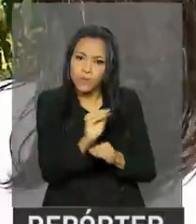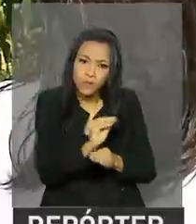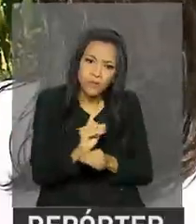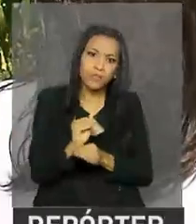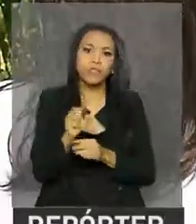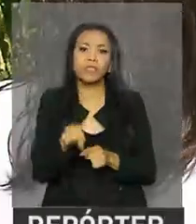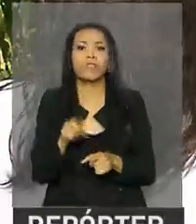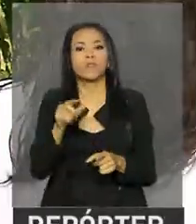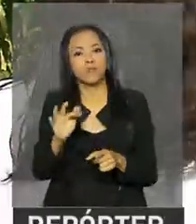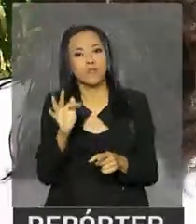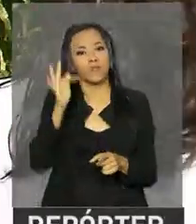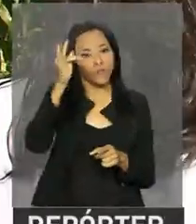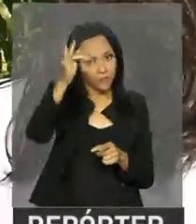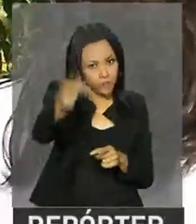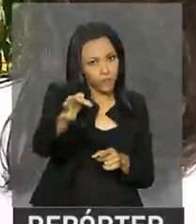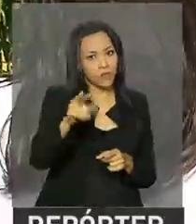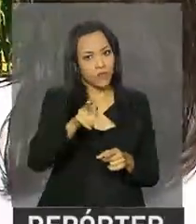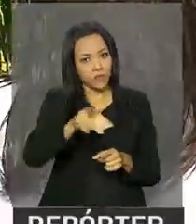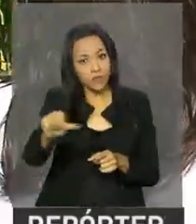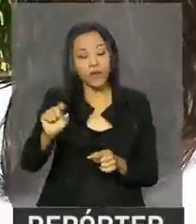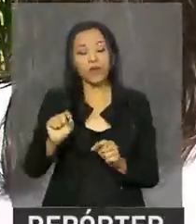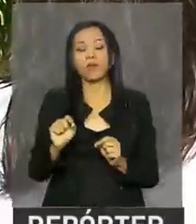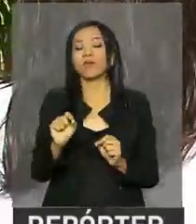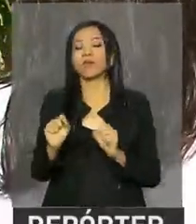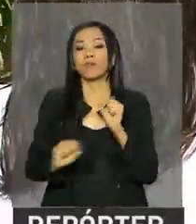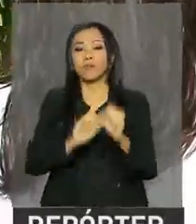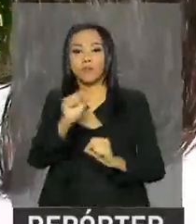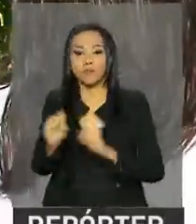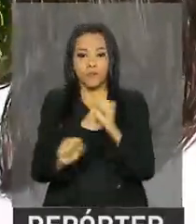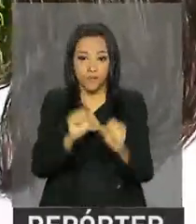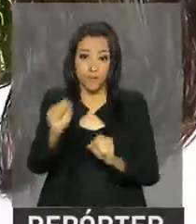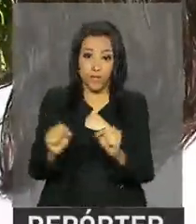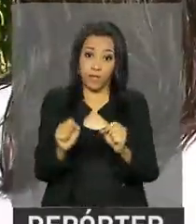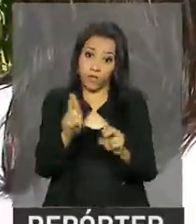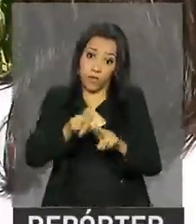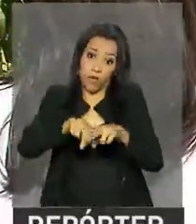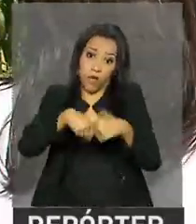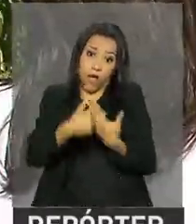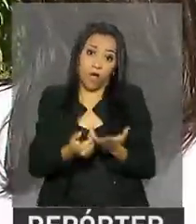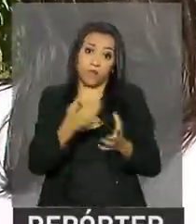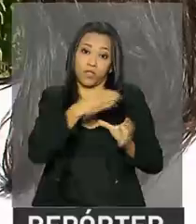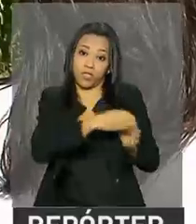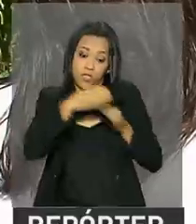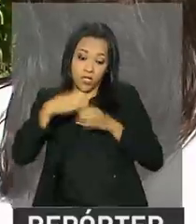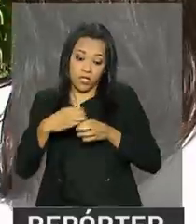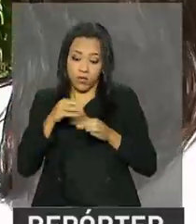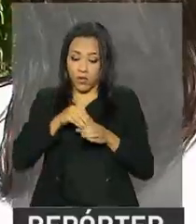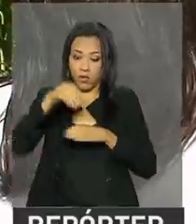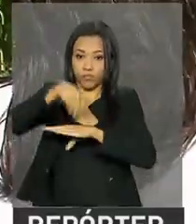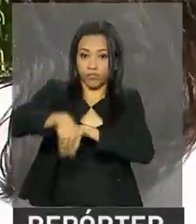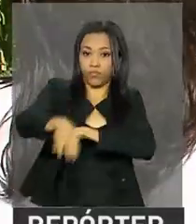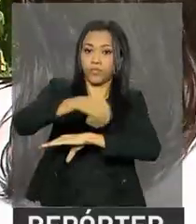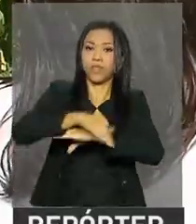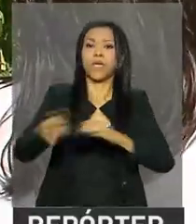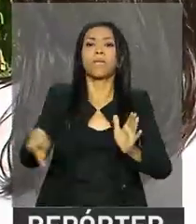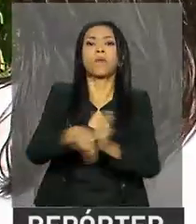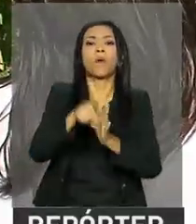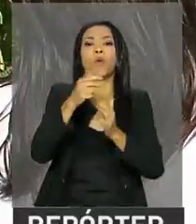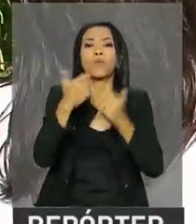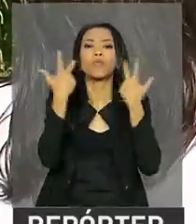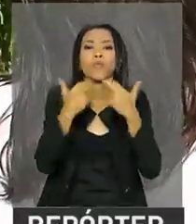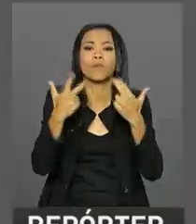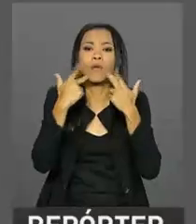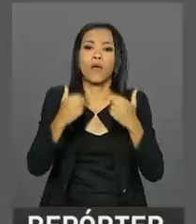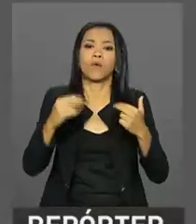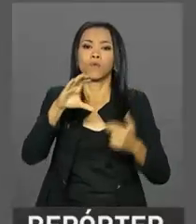futuramente será estabelecida essa floresta por meio dessas mudas de de espécies nativas do serrado que a gente estará plantando